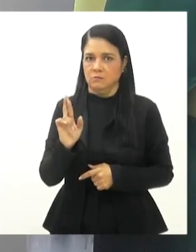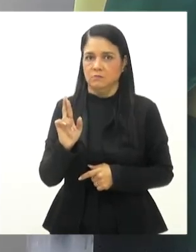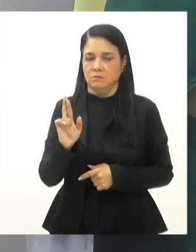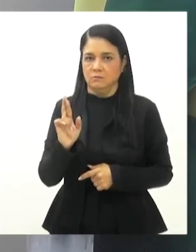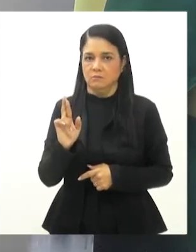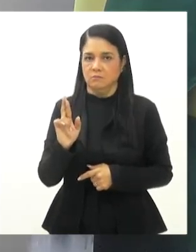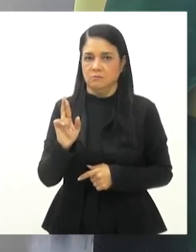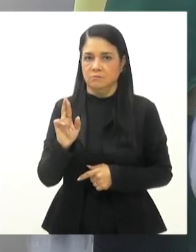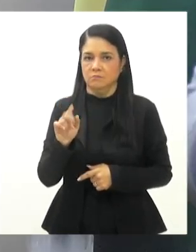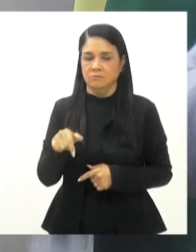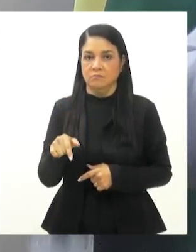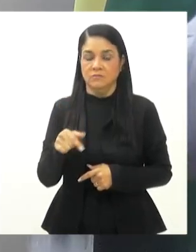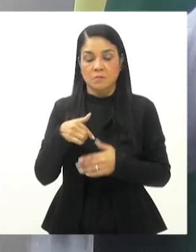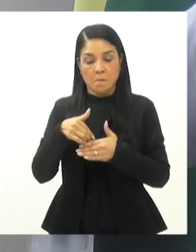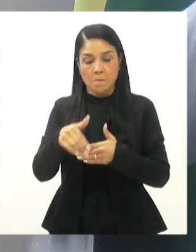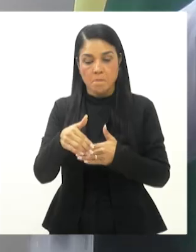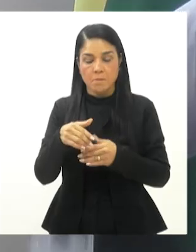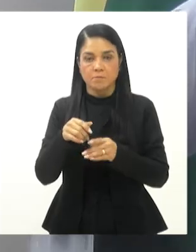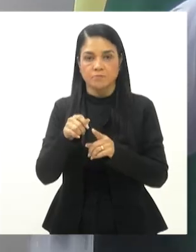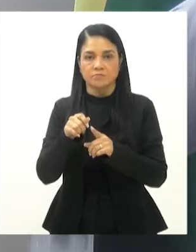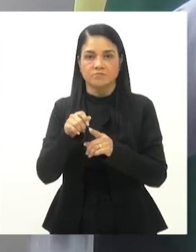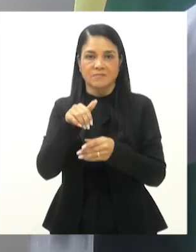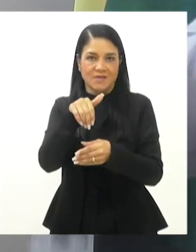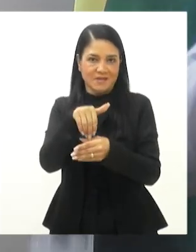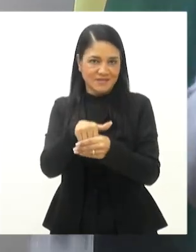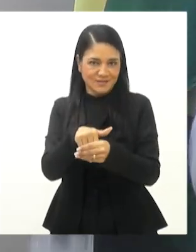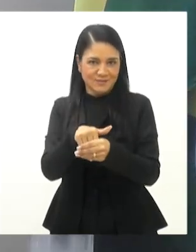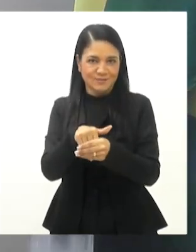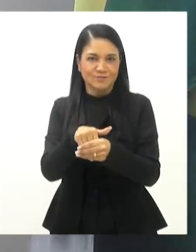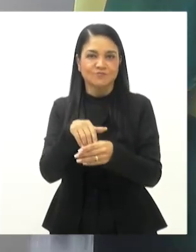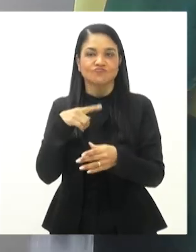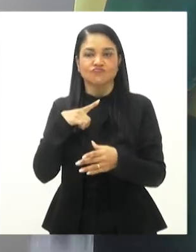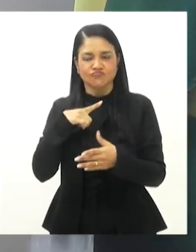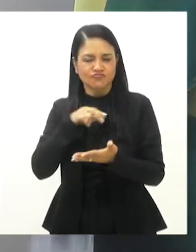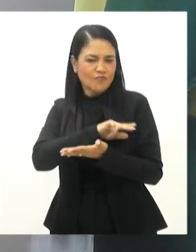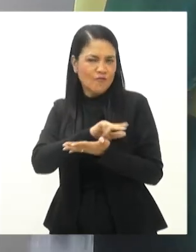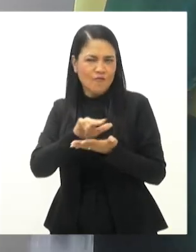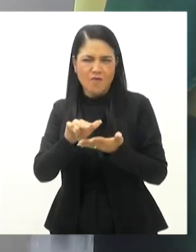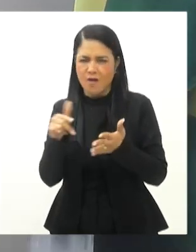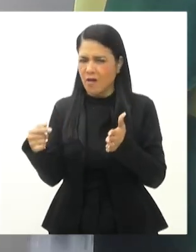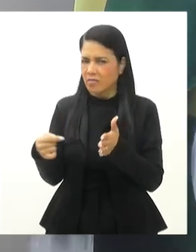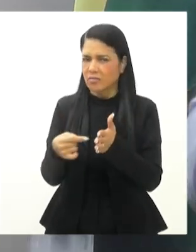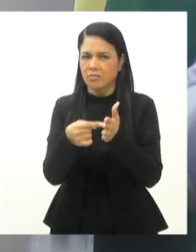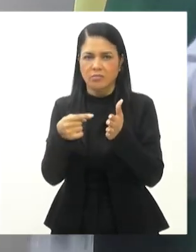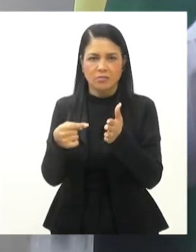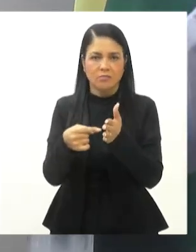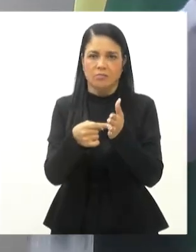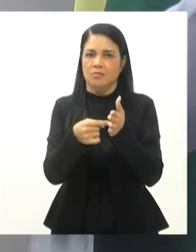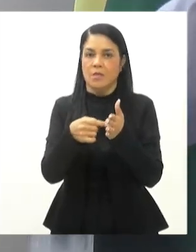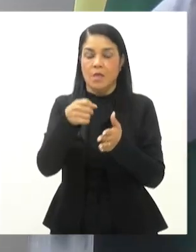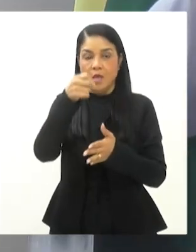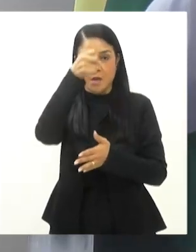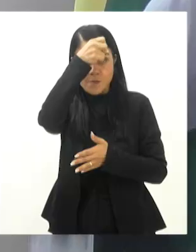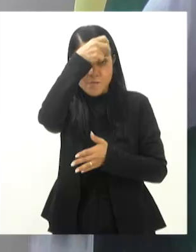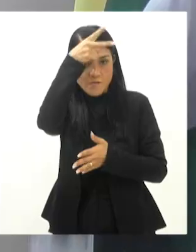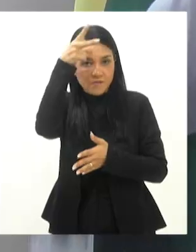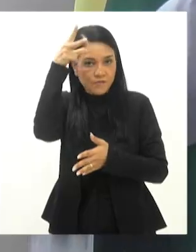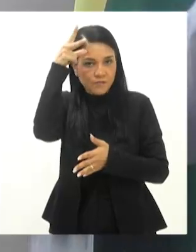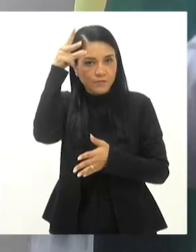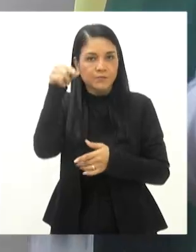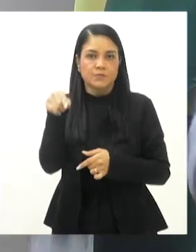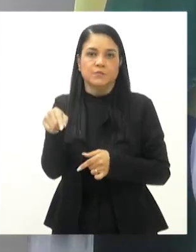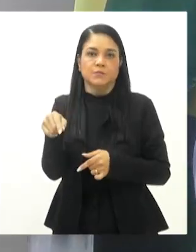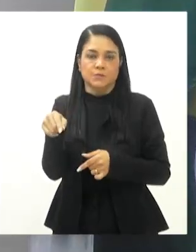acaso estava próximo da eleição e havia muitas denúncias que naquele momento a prefeitura, através de